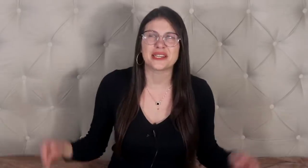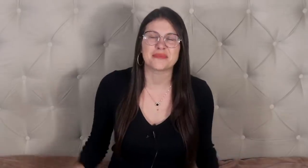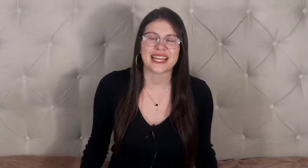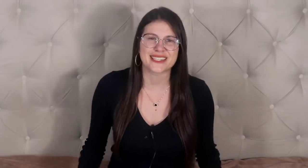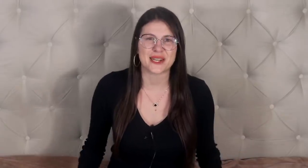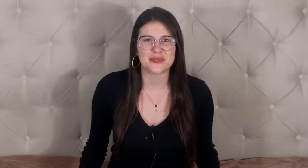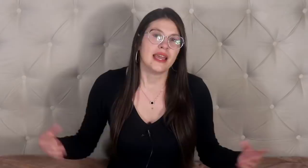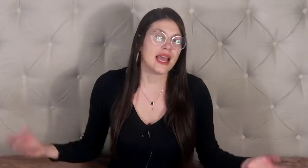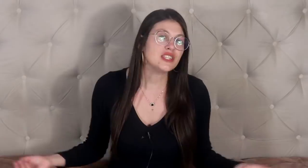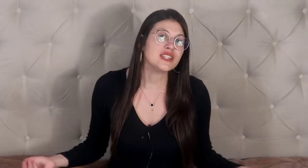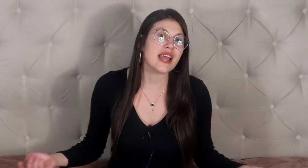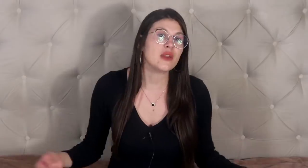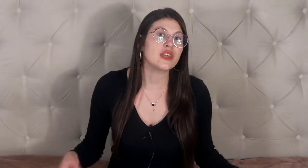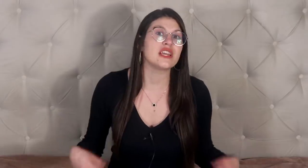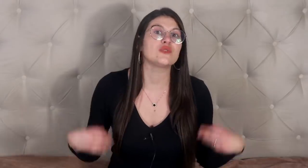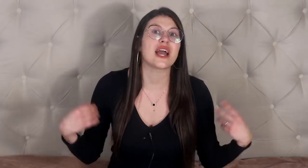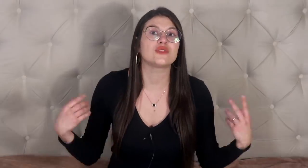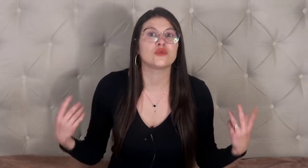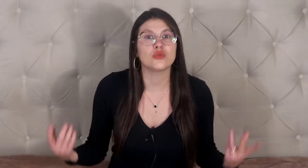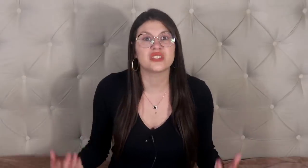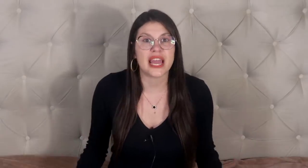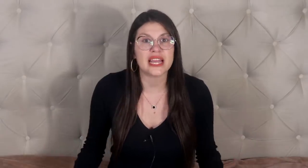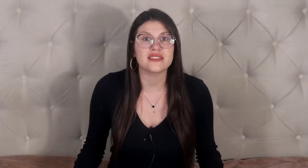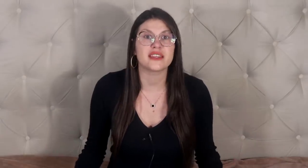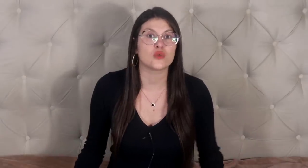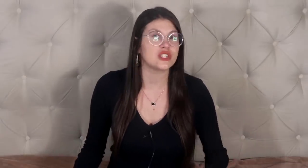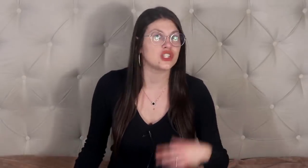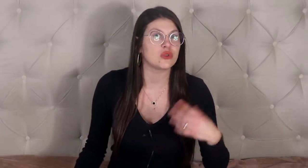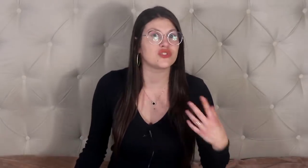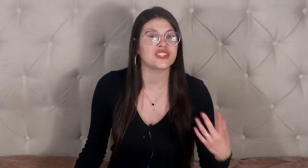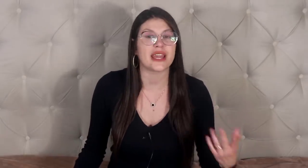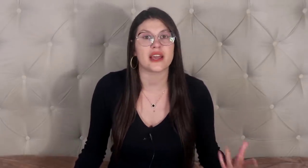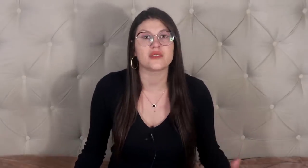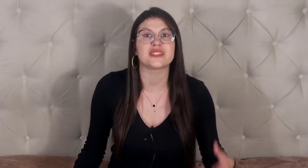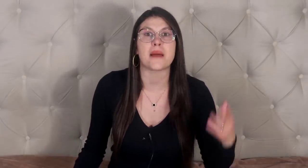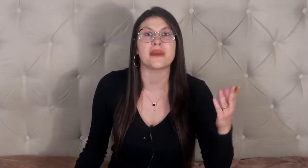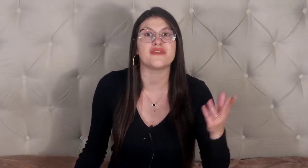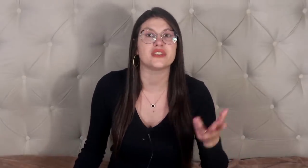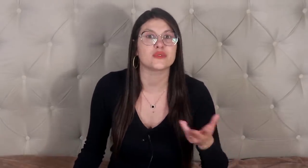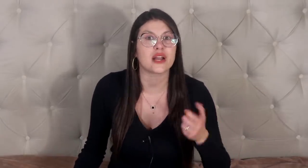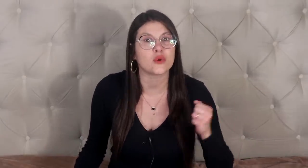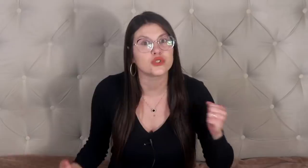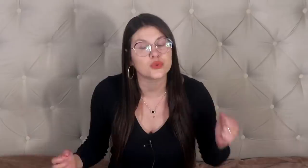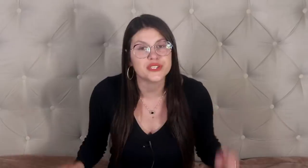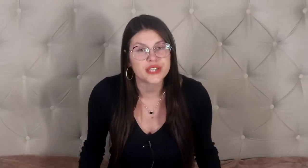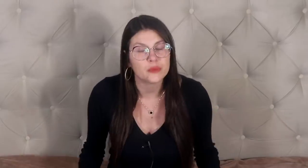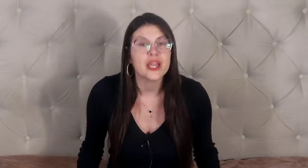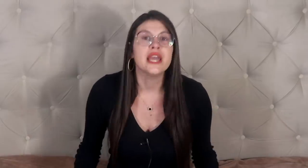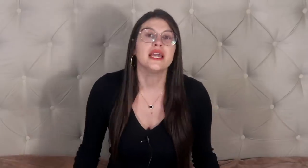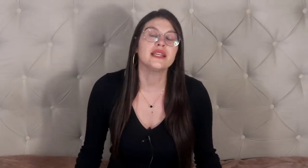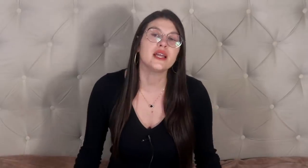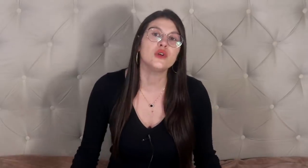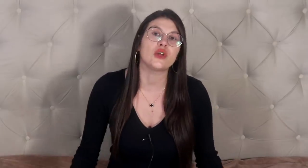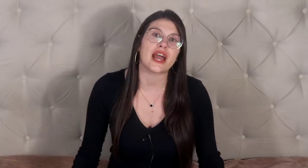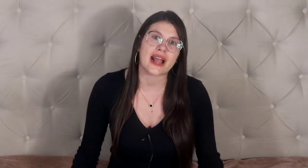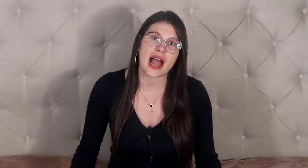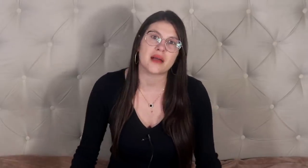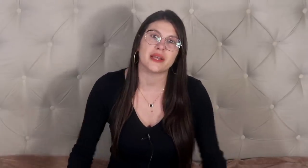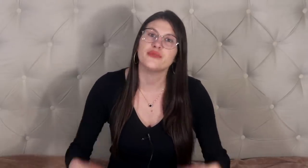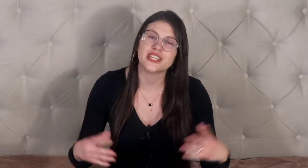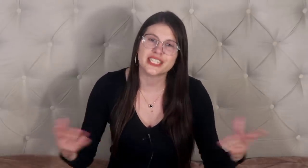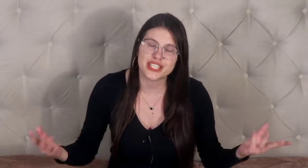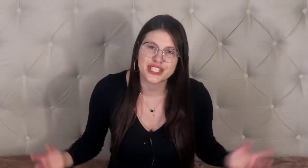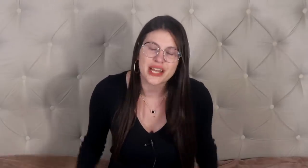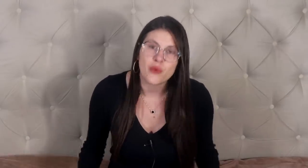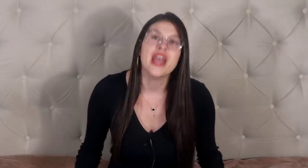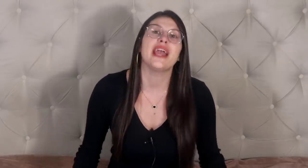minha livre adaptação. Eles disseram que isso é assunto deles e que o sigilo de 100 anos está previsto na Constituição. Então, dona